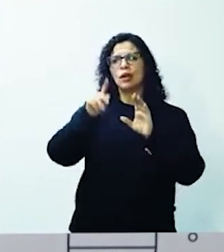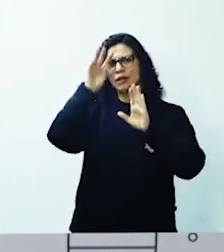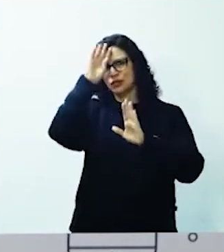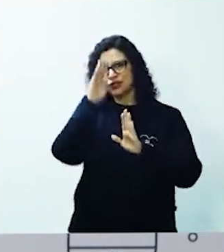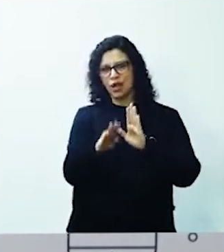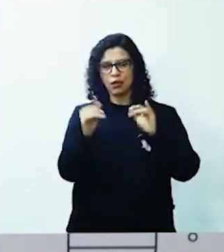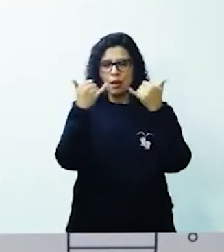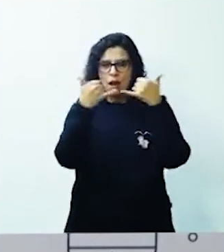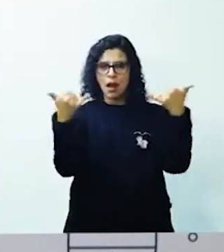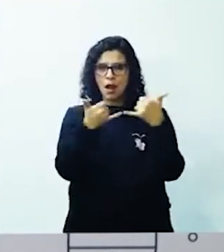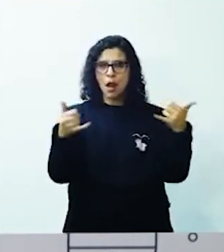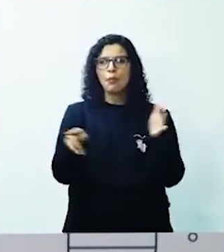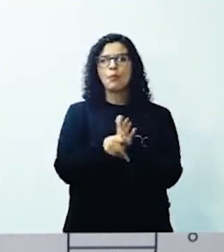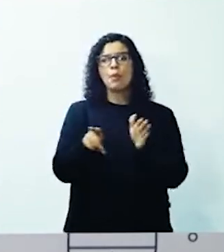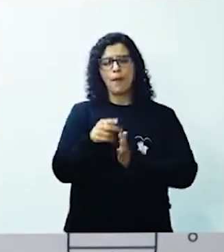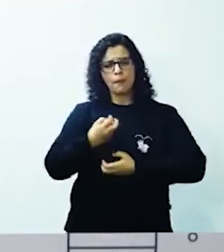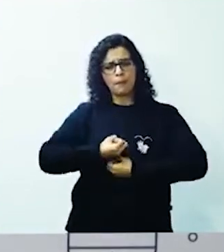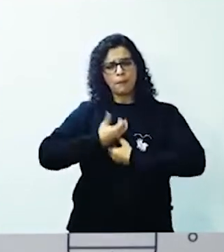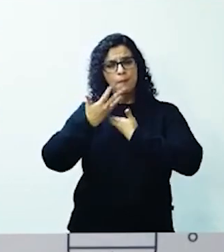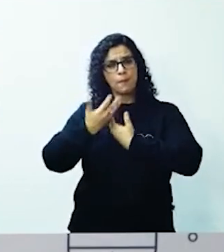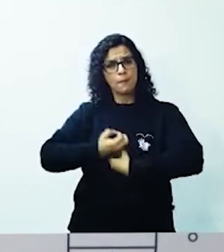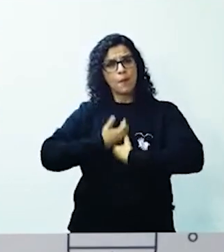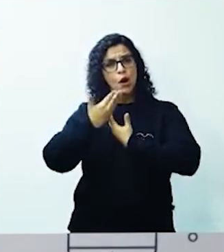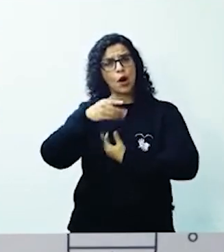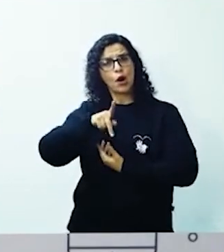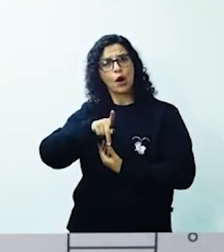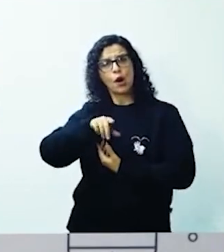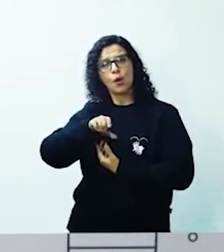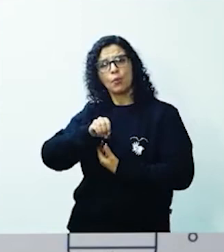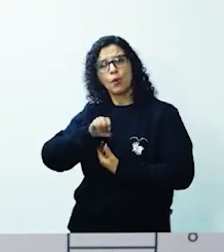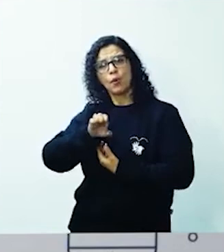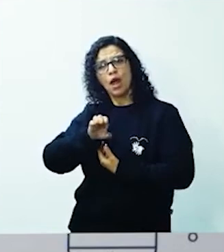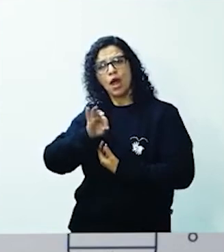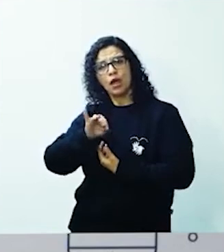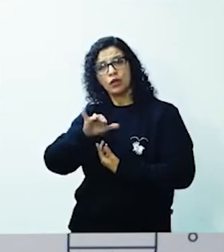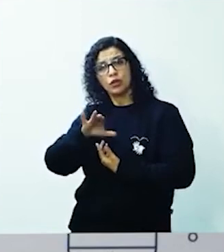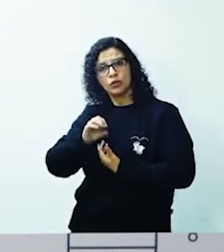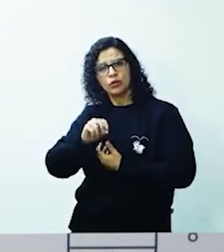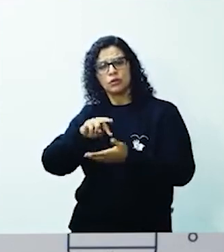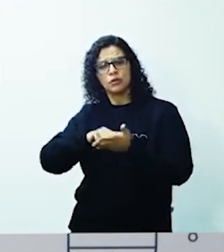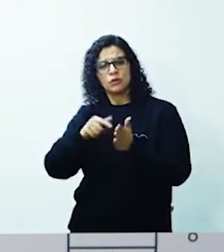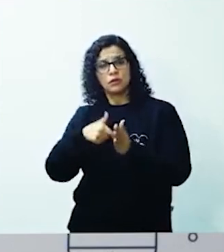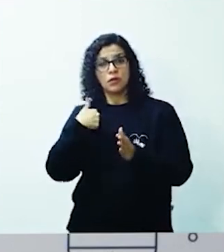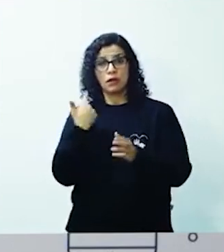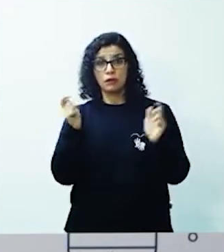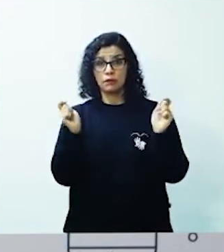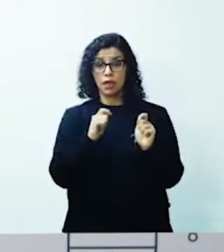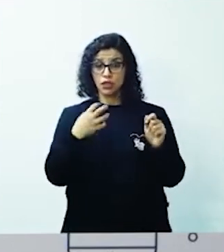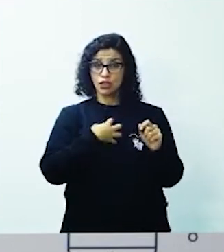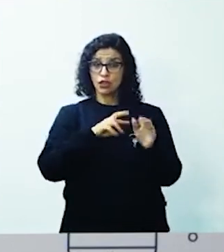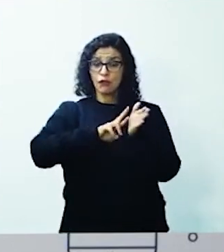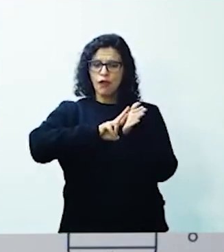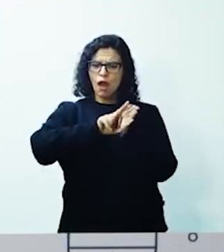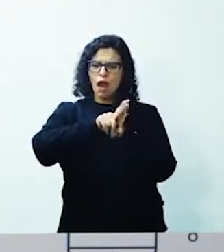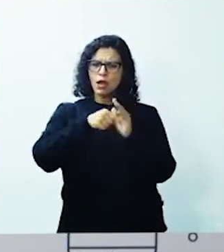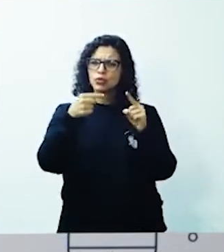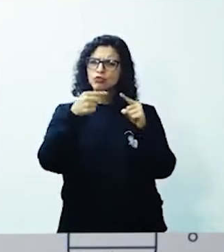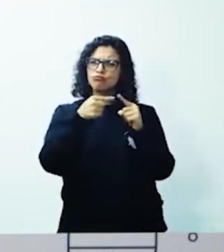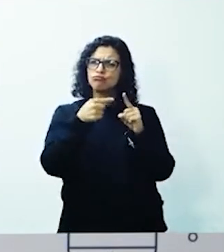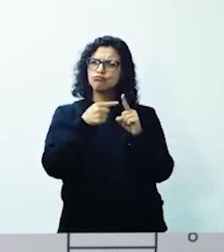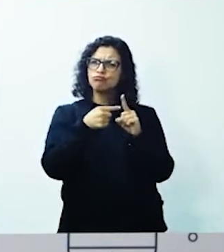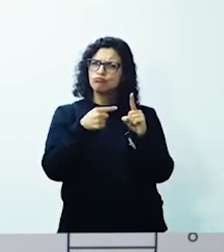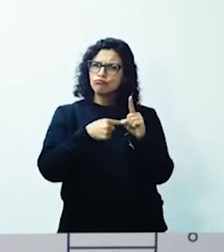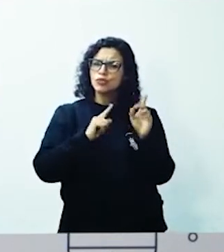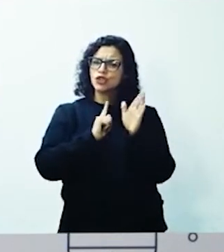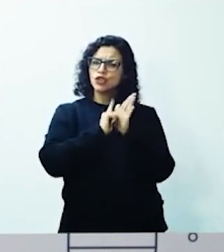prosa poética. Por quê? Por que a poesia pode ter essa variedade, né,